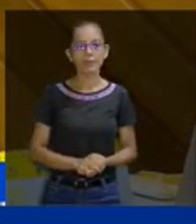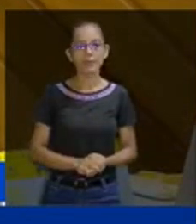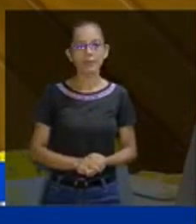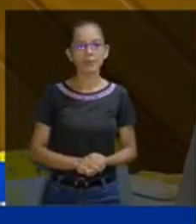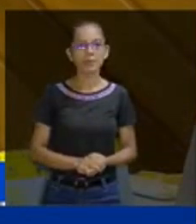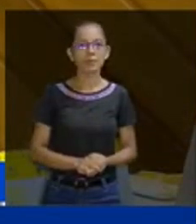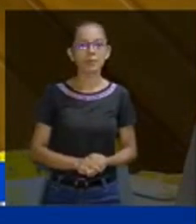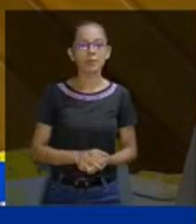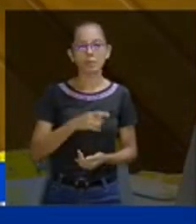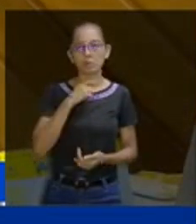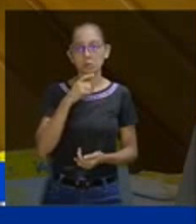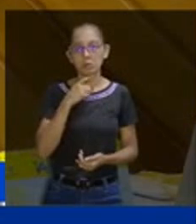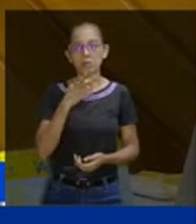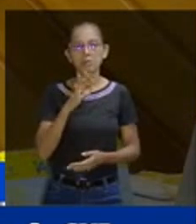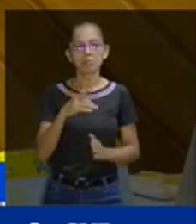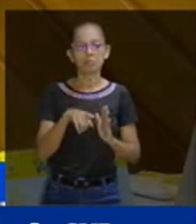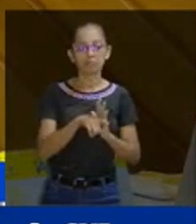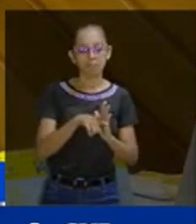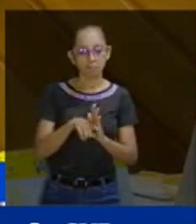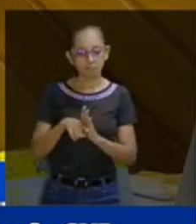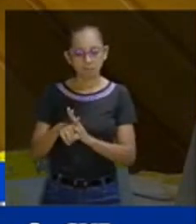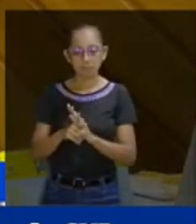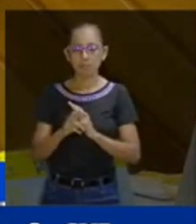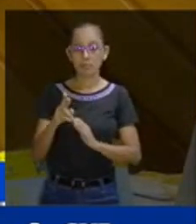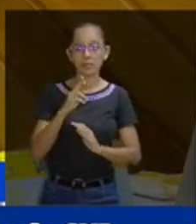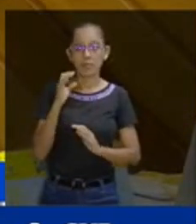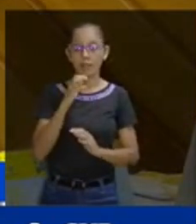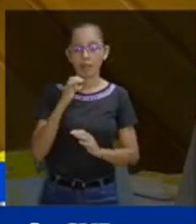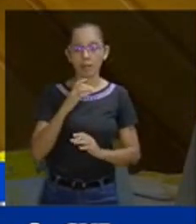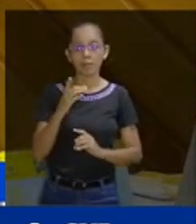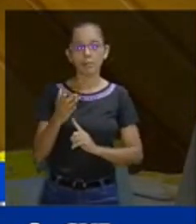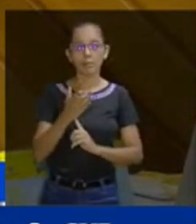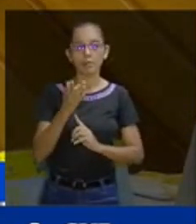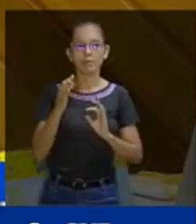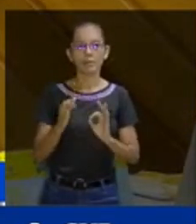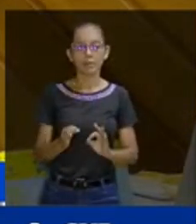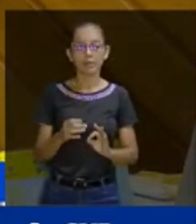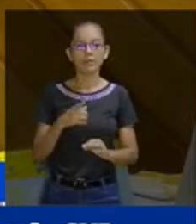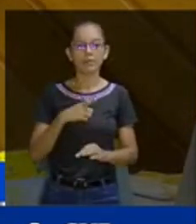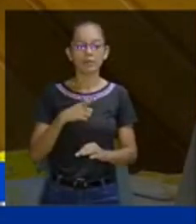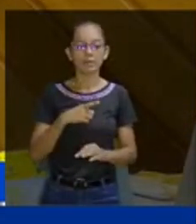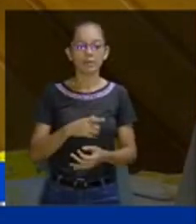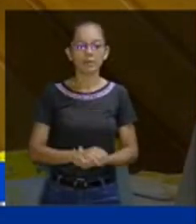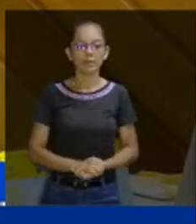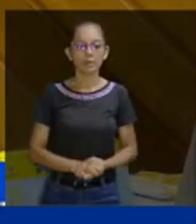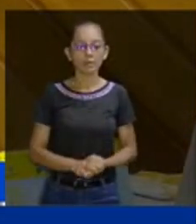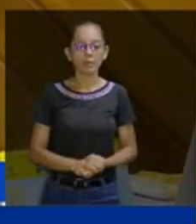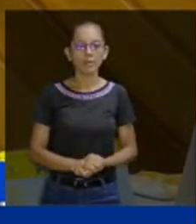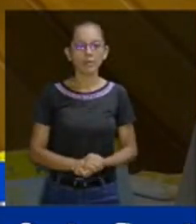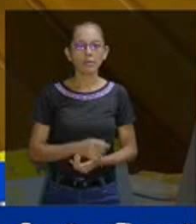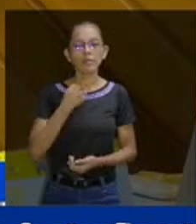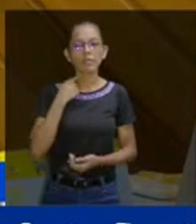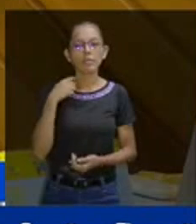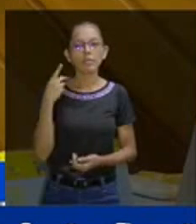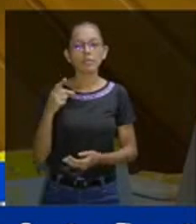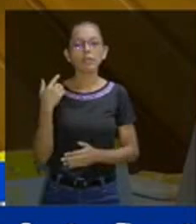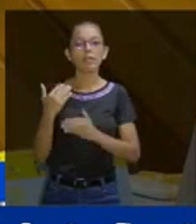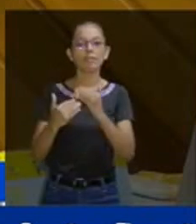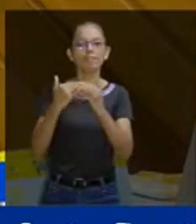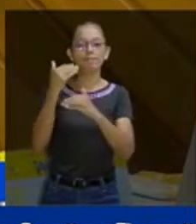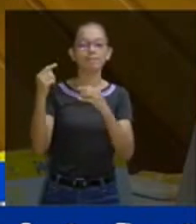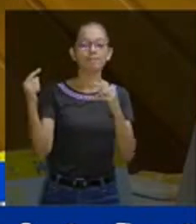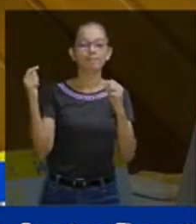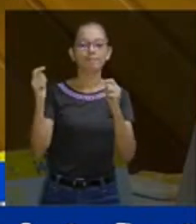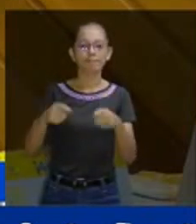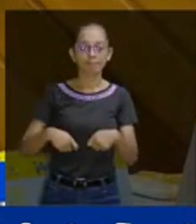correta. Dedico a ela todo o empenho e reconhecimento pelas metas alcançadas pelo CNJ. O gabinete na qual eu